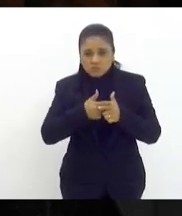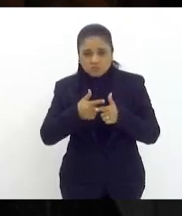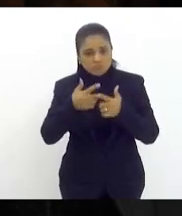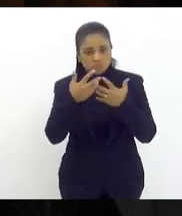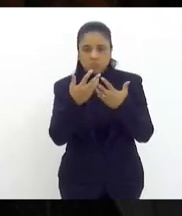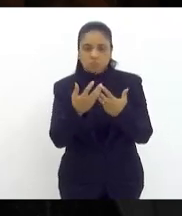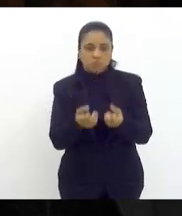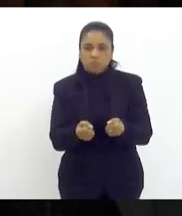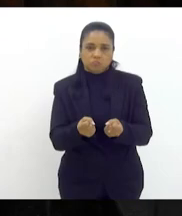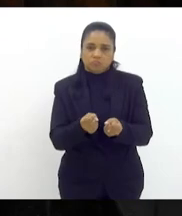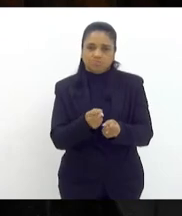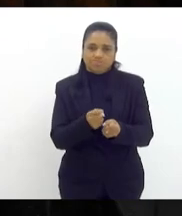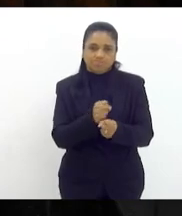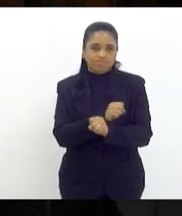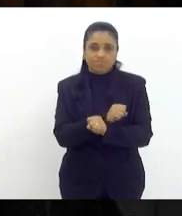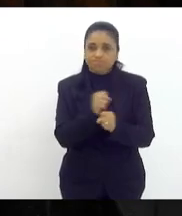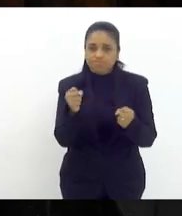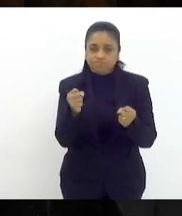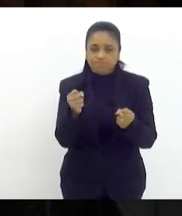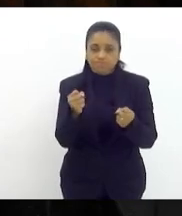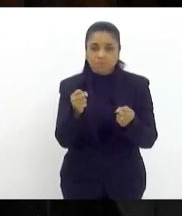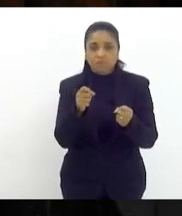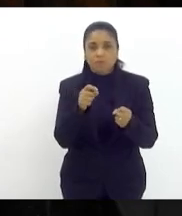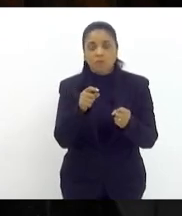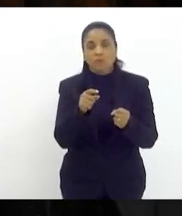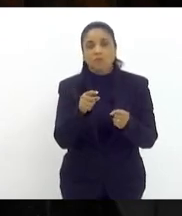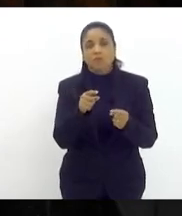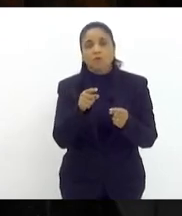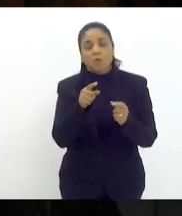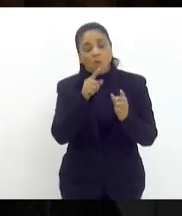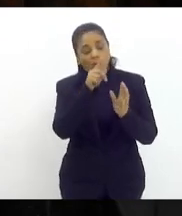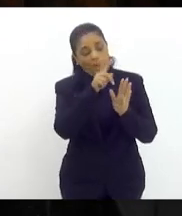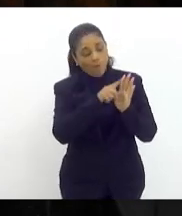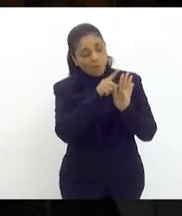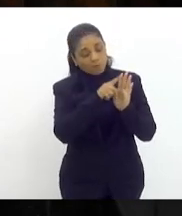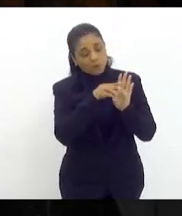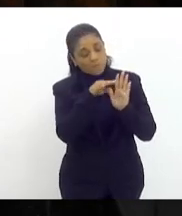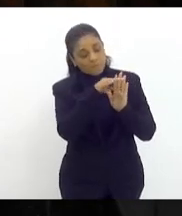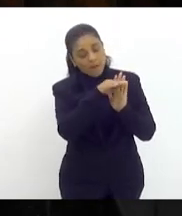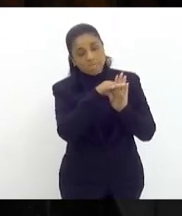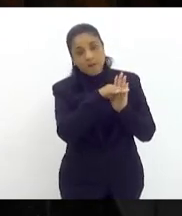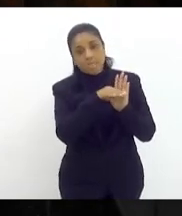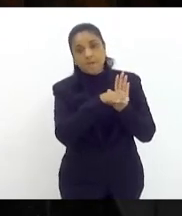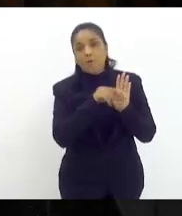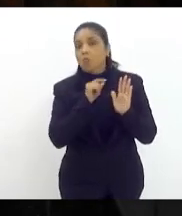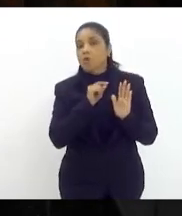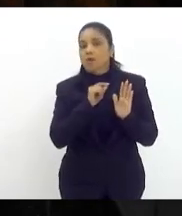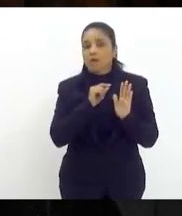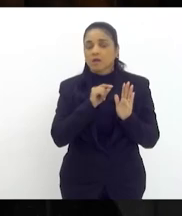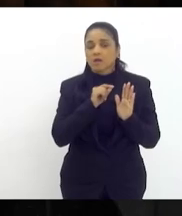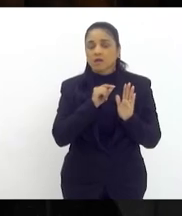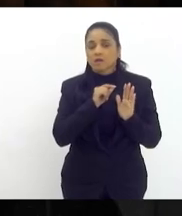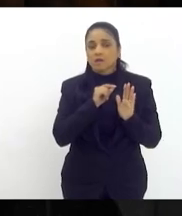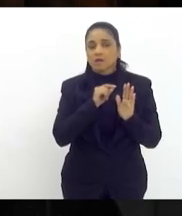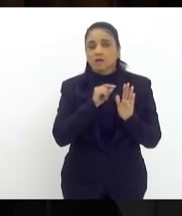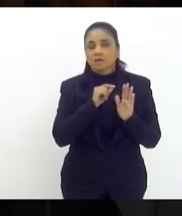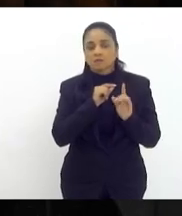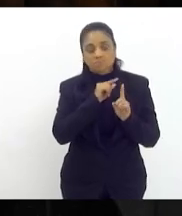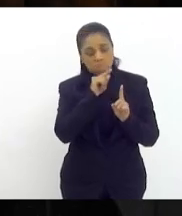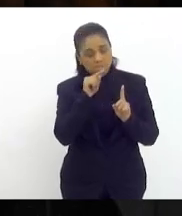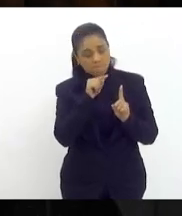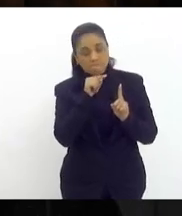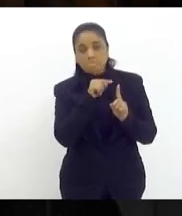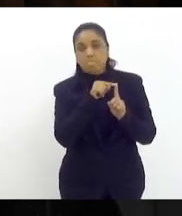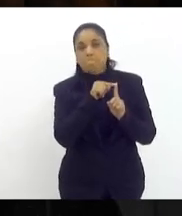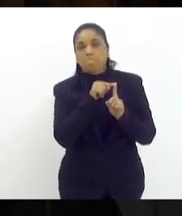o que está previsto no projeto senhora presidente se as metas